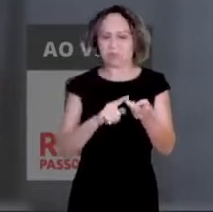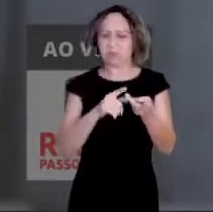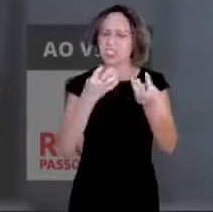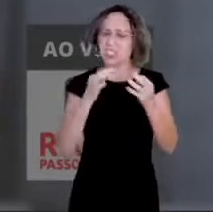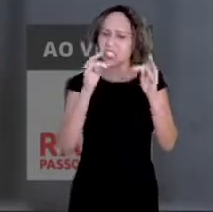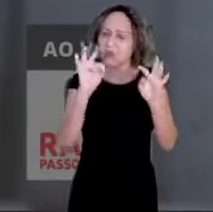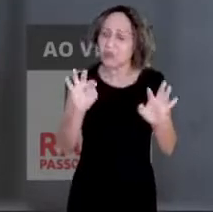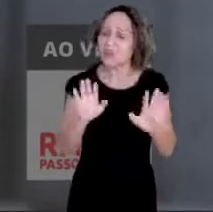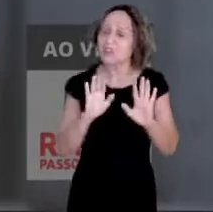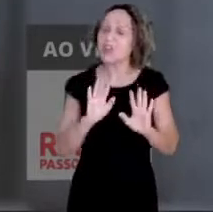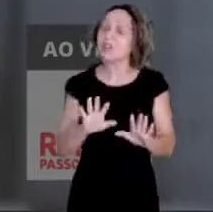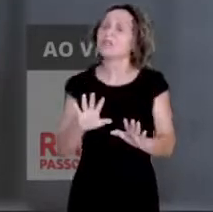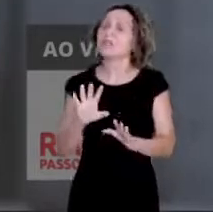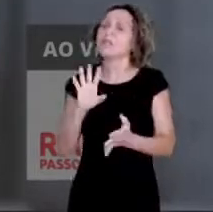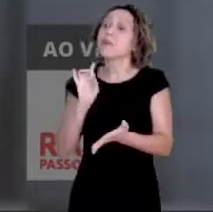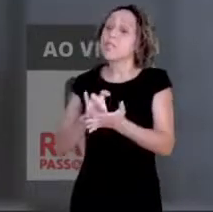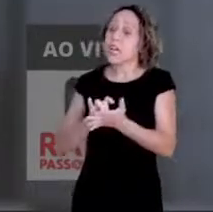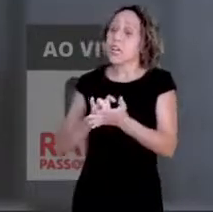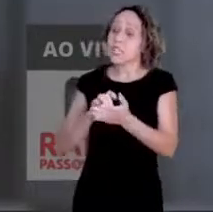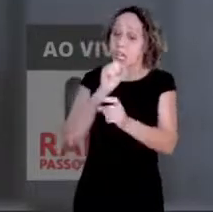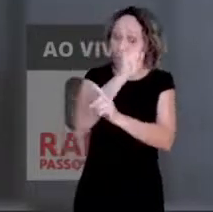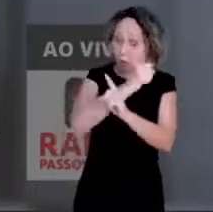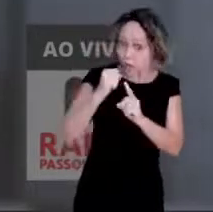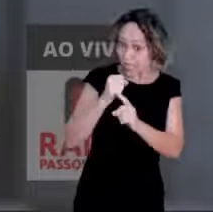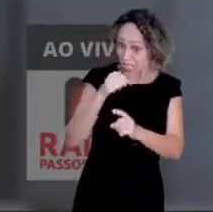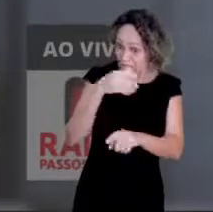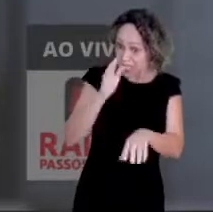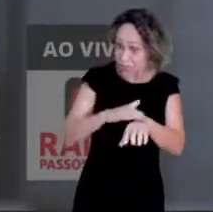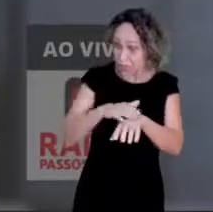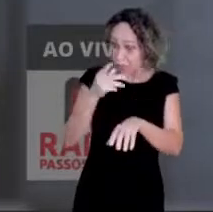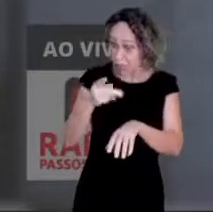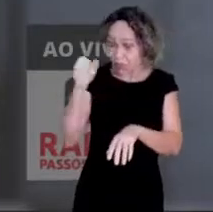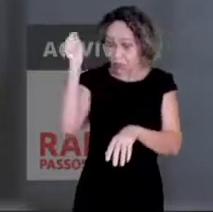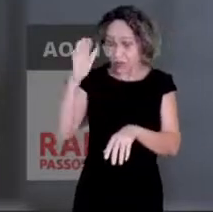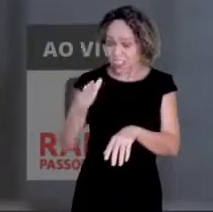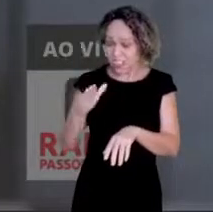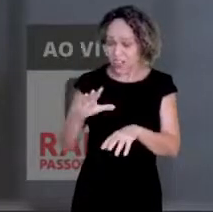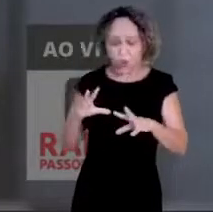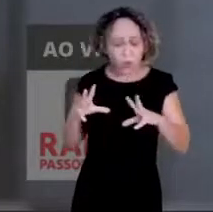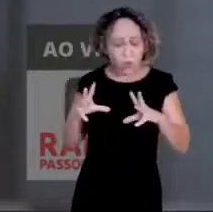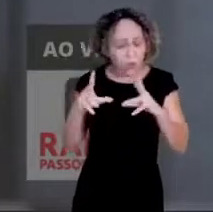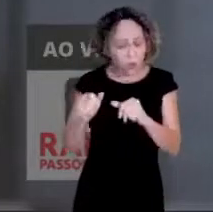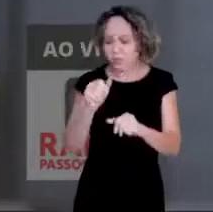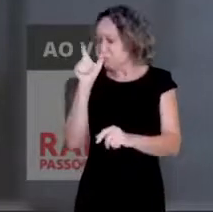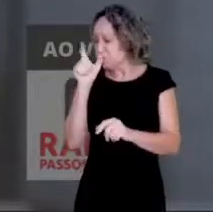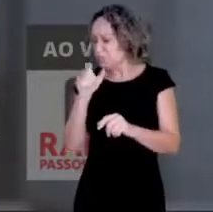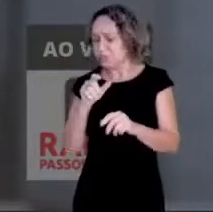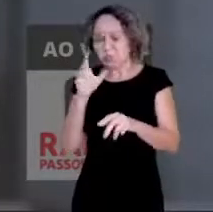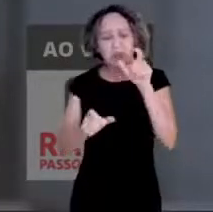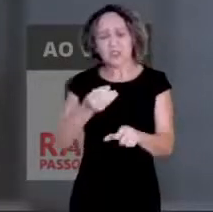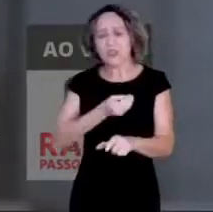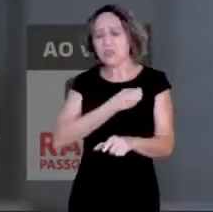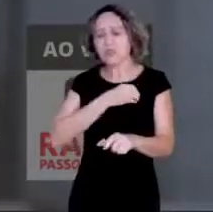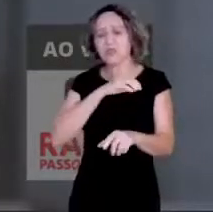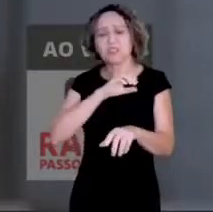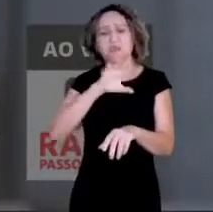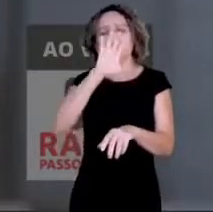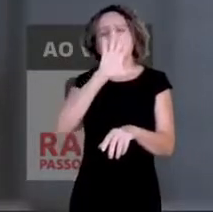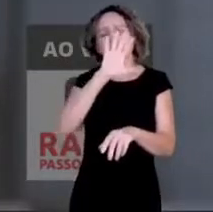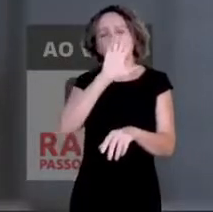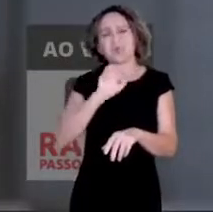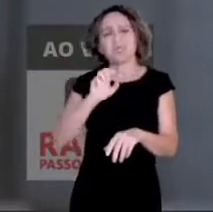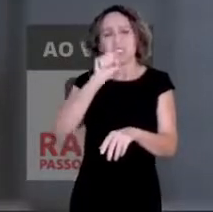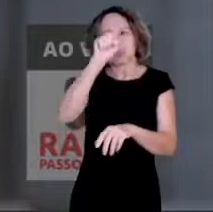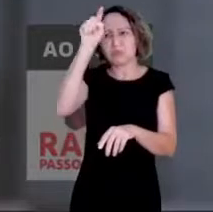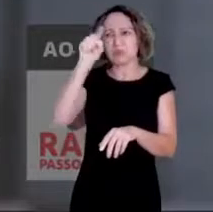aconteceu? Você destruiu setores importantes da nossa empresa. Você destruiu a indústria de óleo e gás, você destruiu a indústria